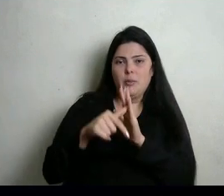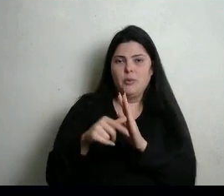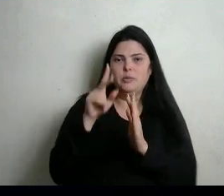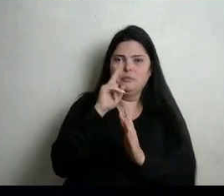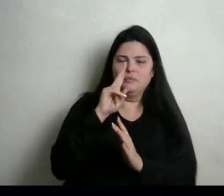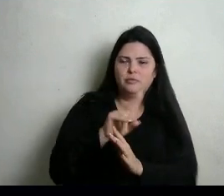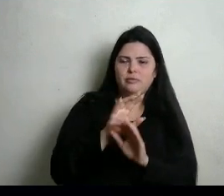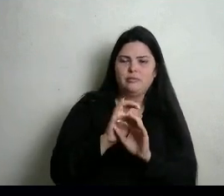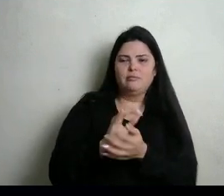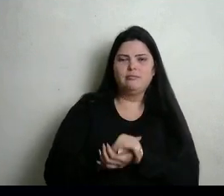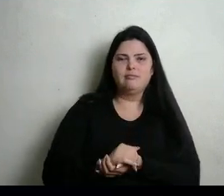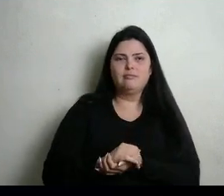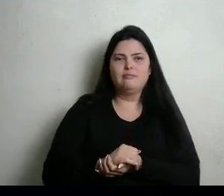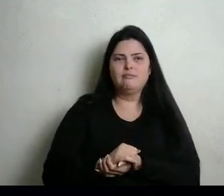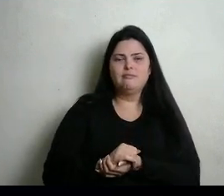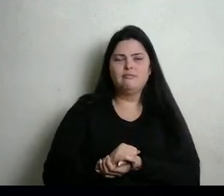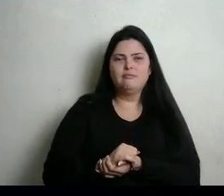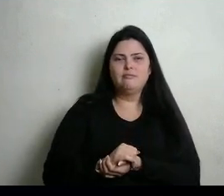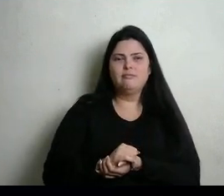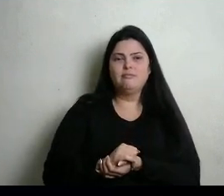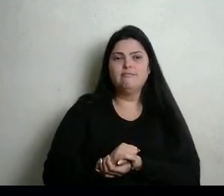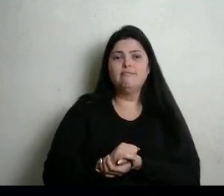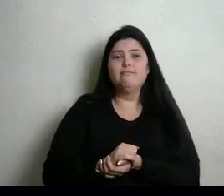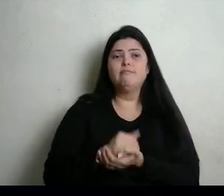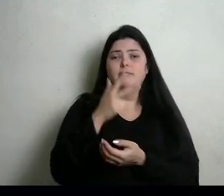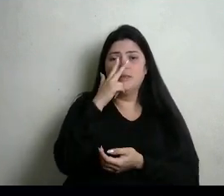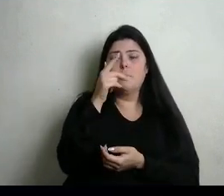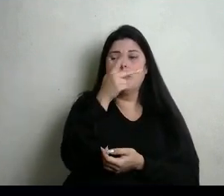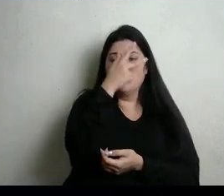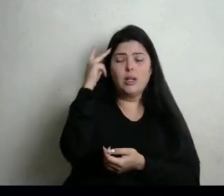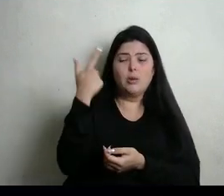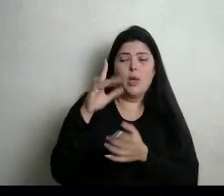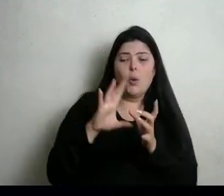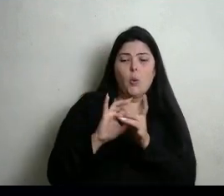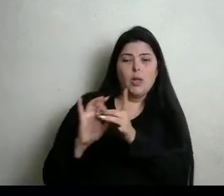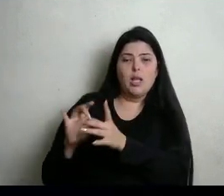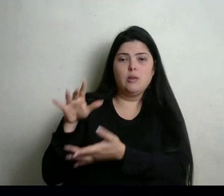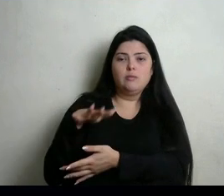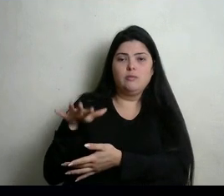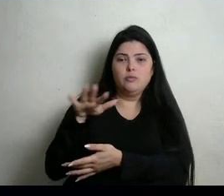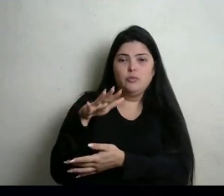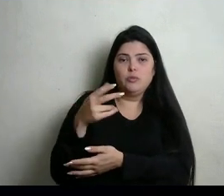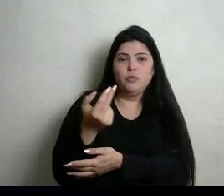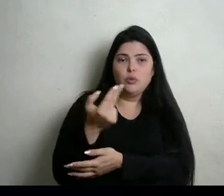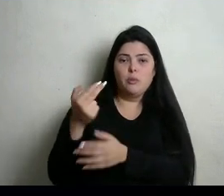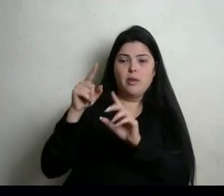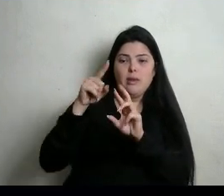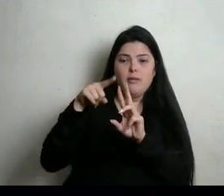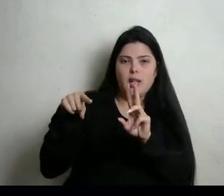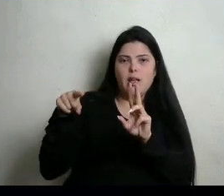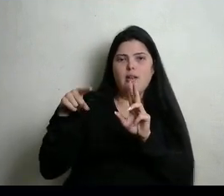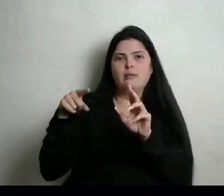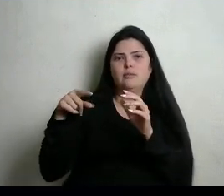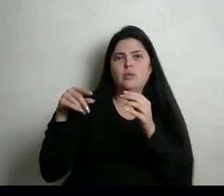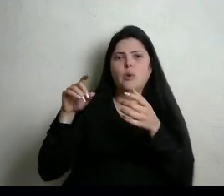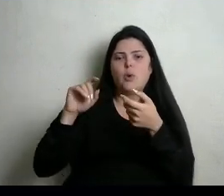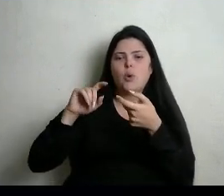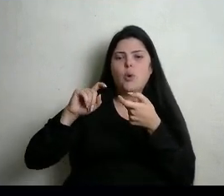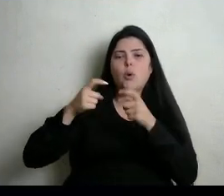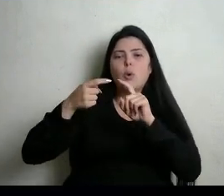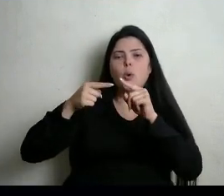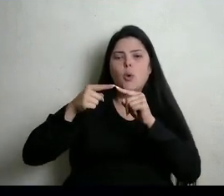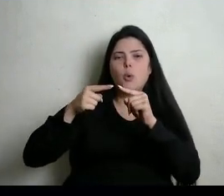código. Por mais que alguém não tenha contexto, os nomes das variáveis fazem sentido, o nome da função faz